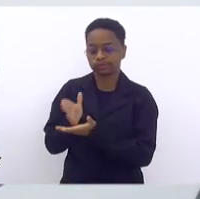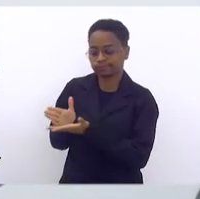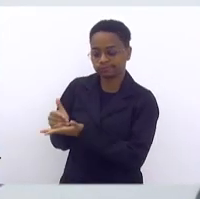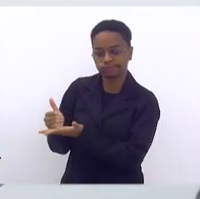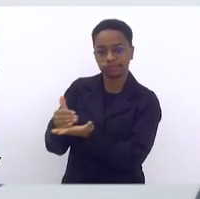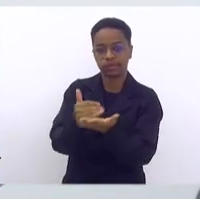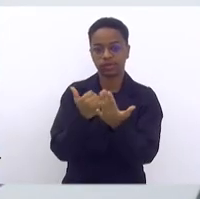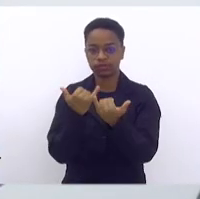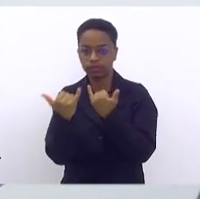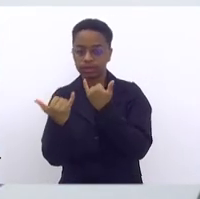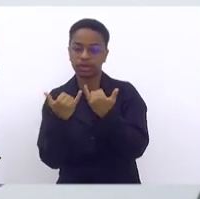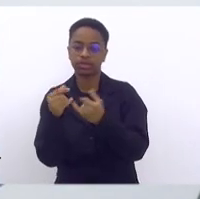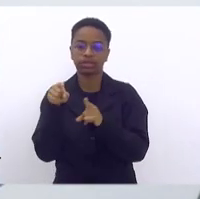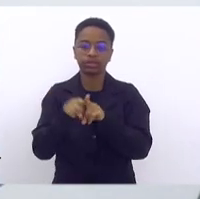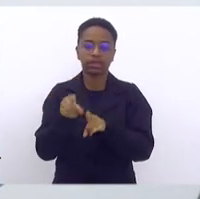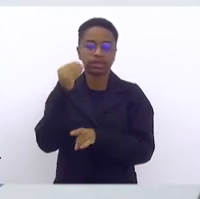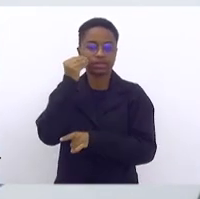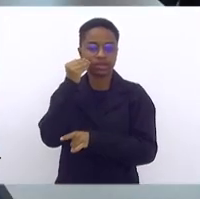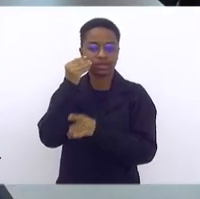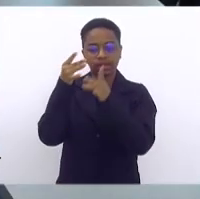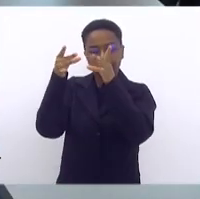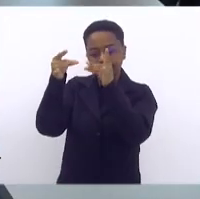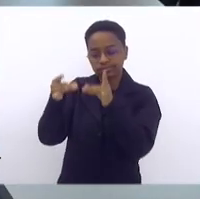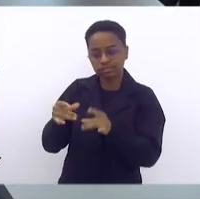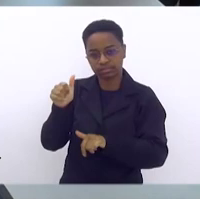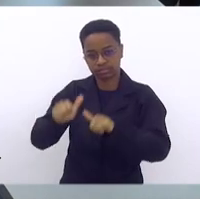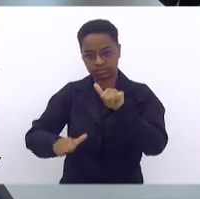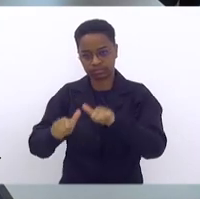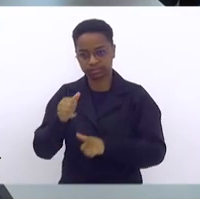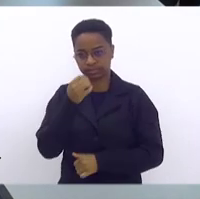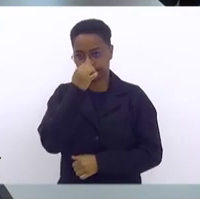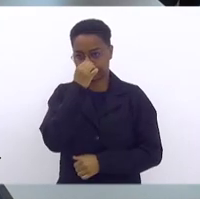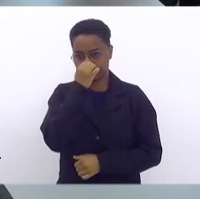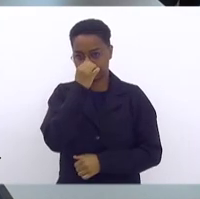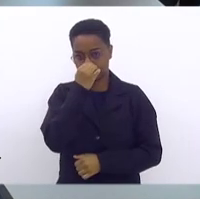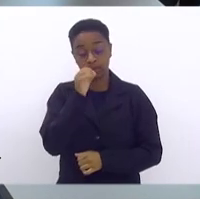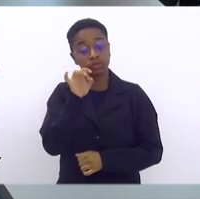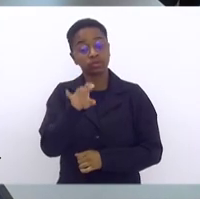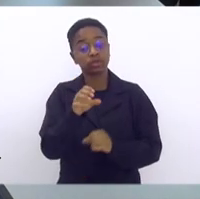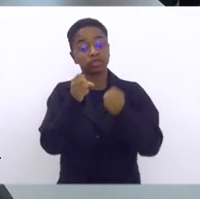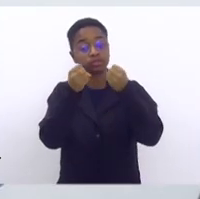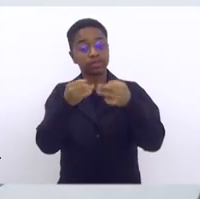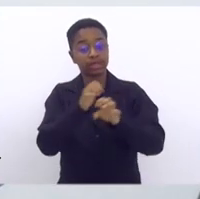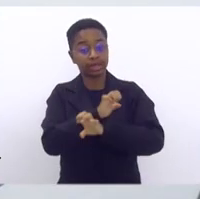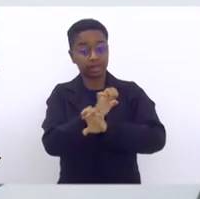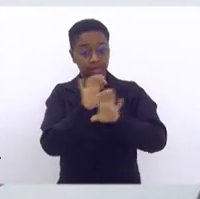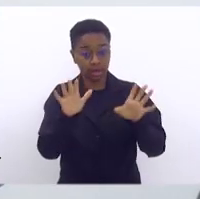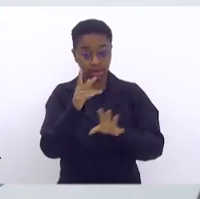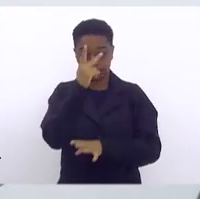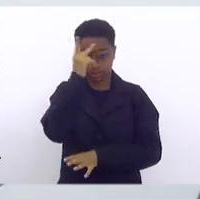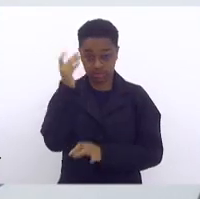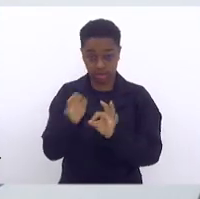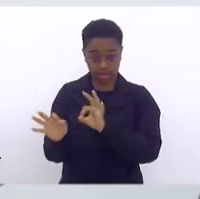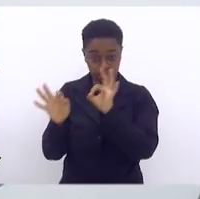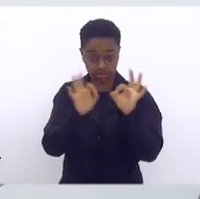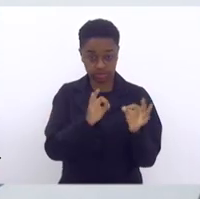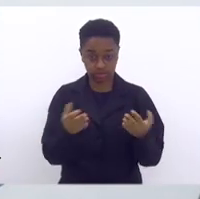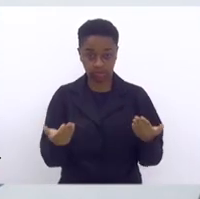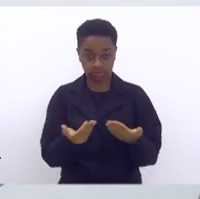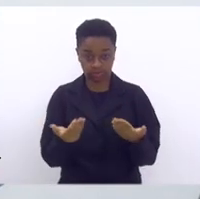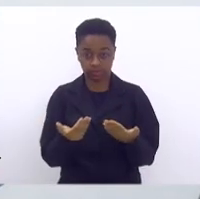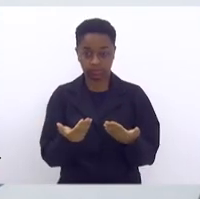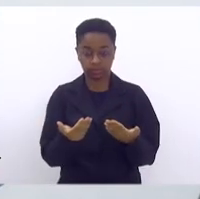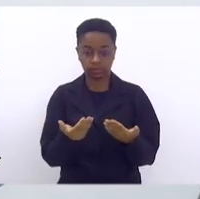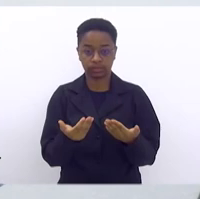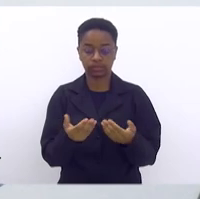menções, enfim, e tentar explorar toda a coisa. Só para a gente deixar claro aqui, para quem está nos ouvindo e assistindo,